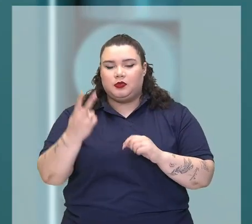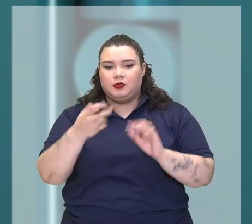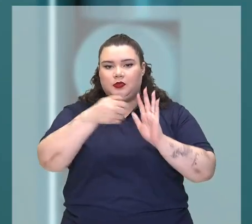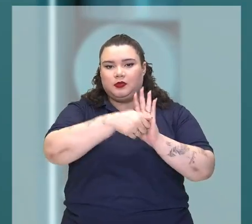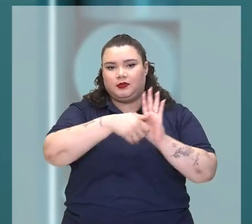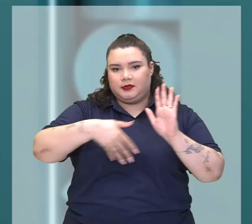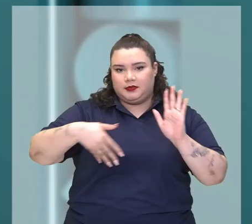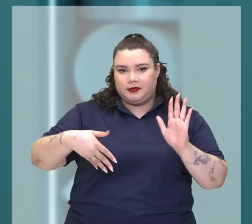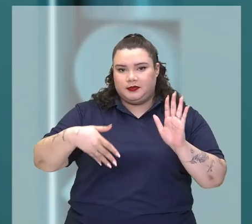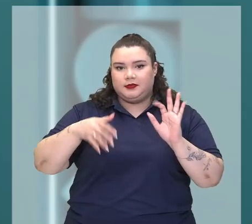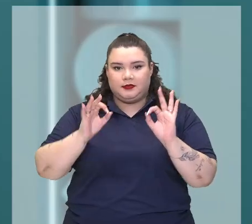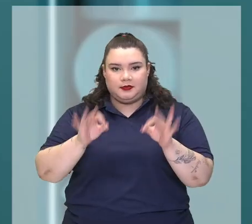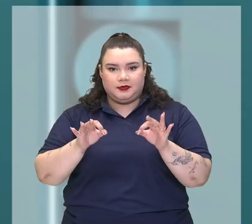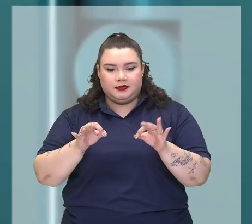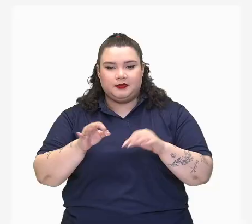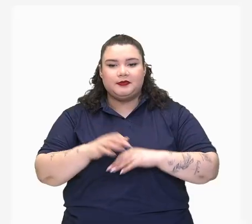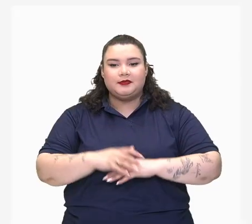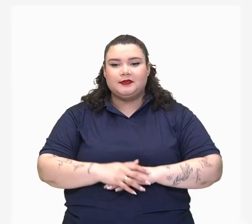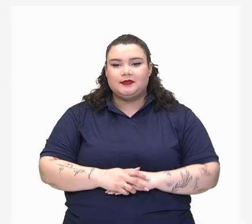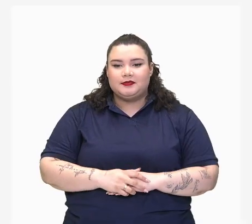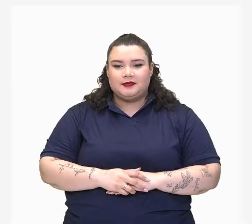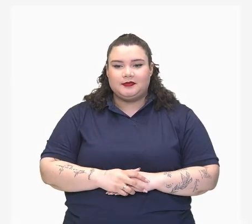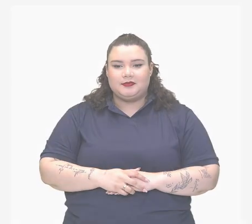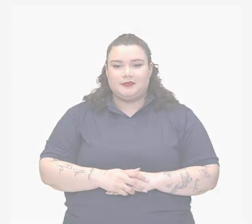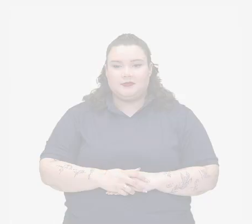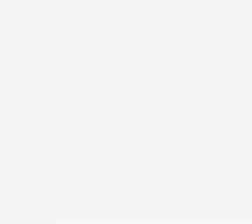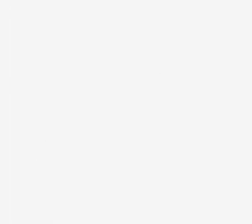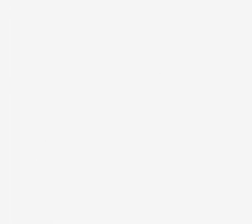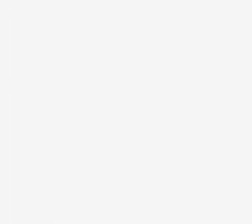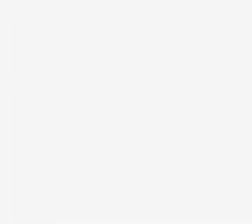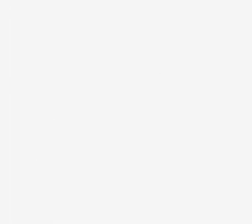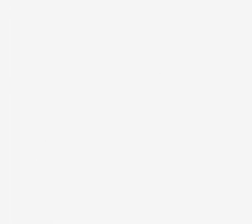de linguagem. Próxima,